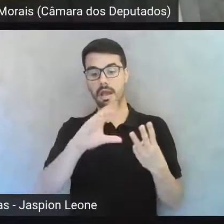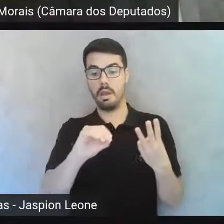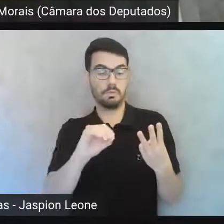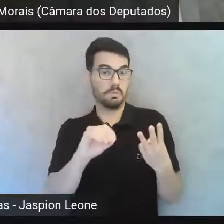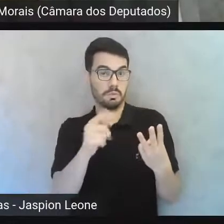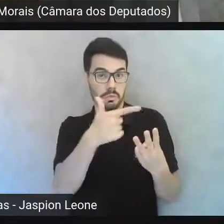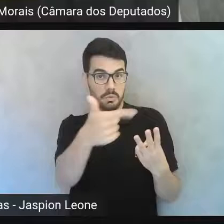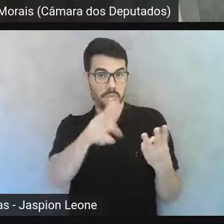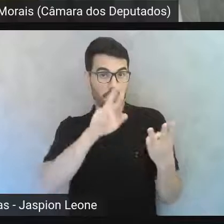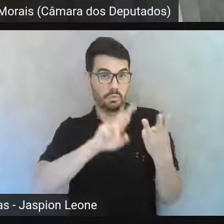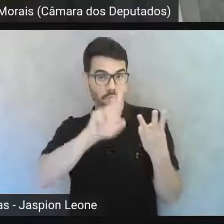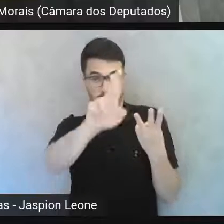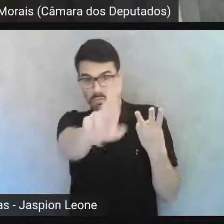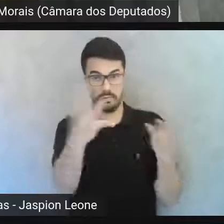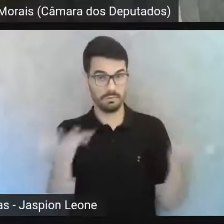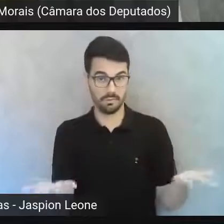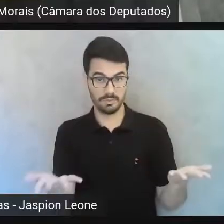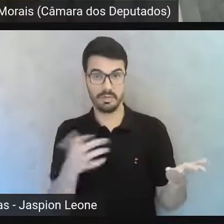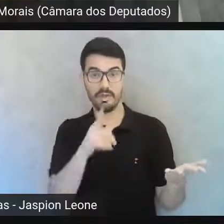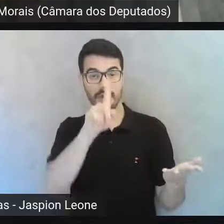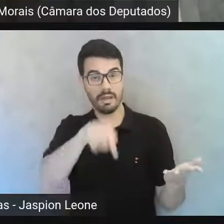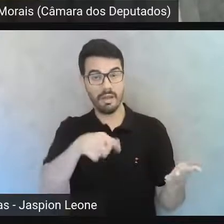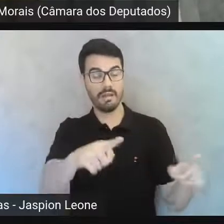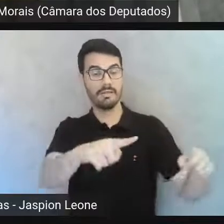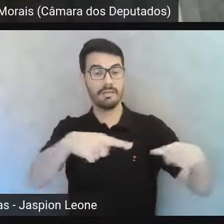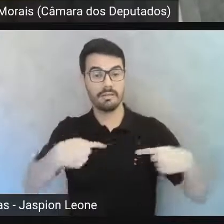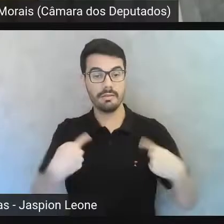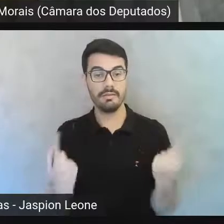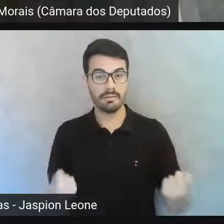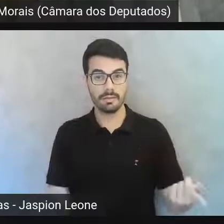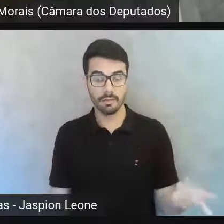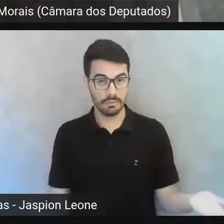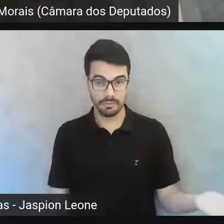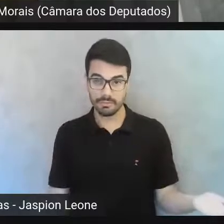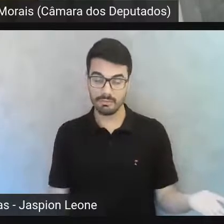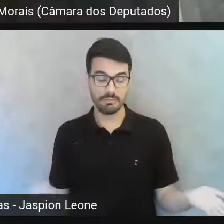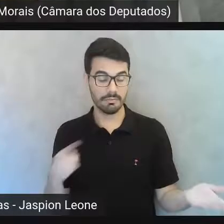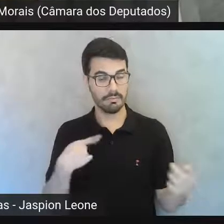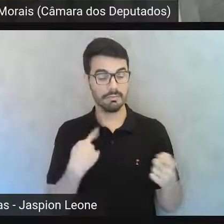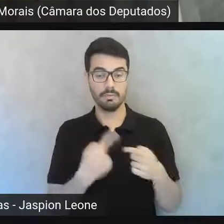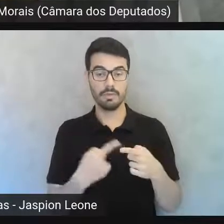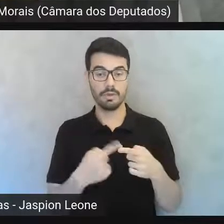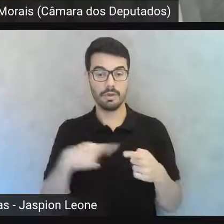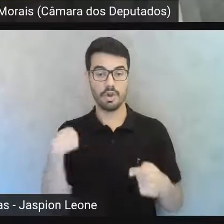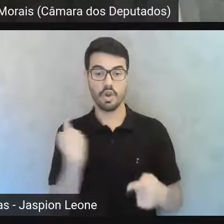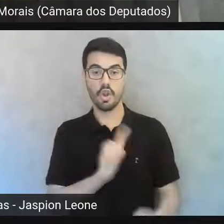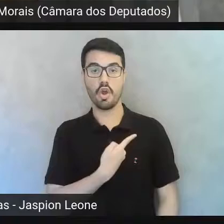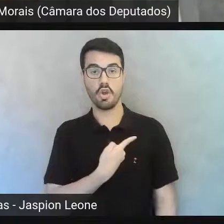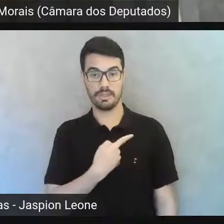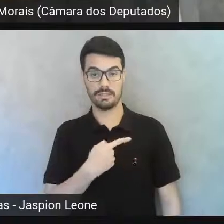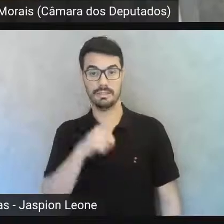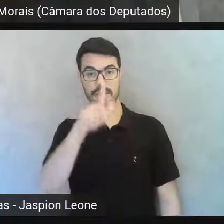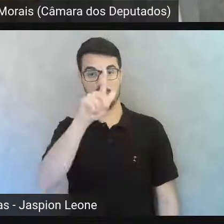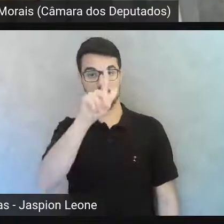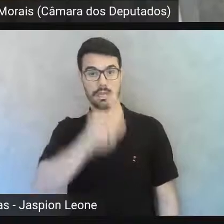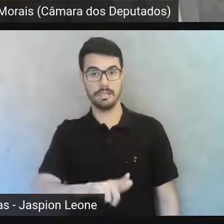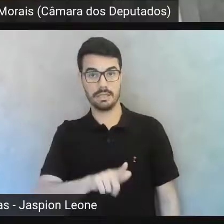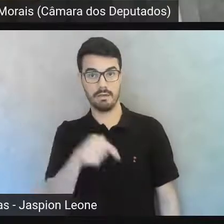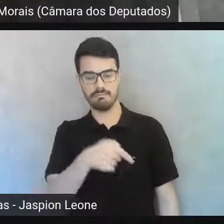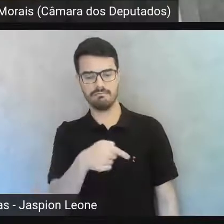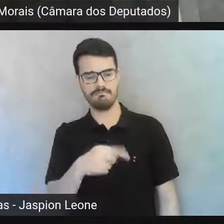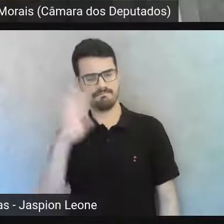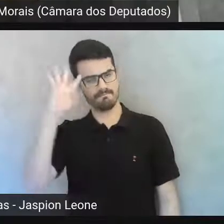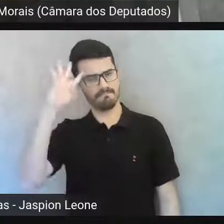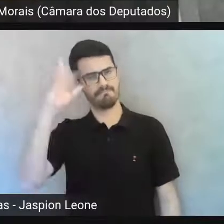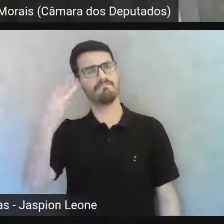Então, é um cenário desafiador porque você tem que tomar decisão e você não